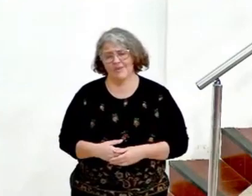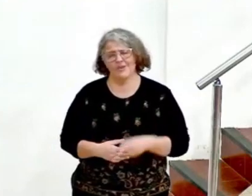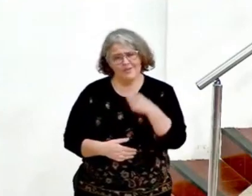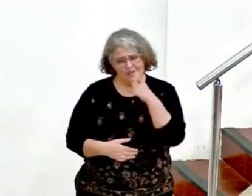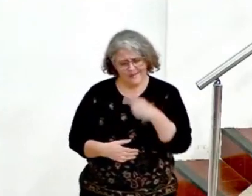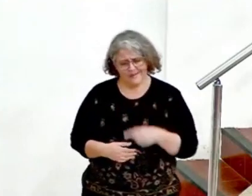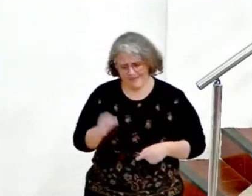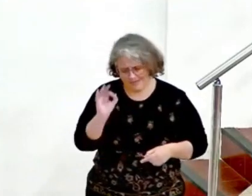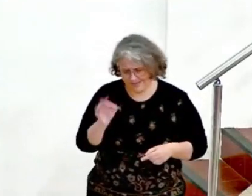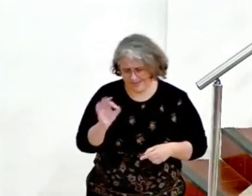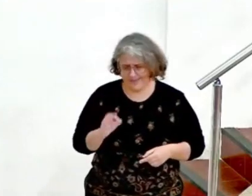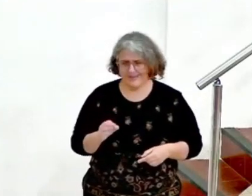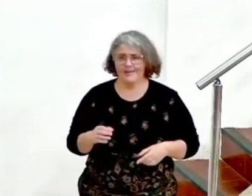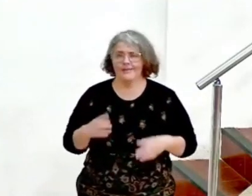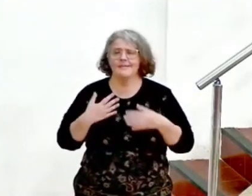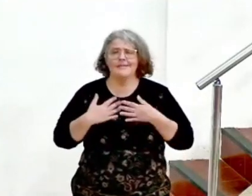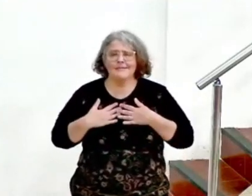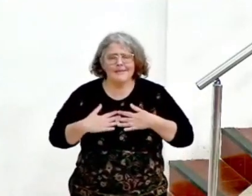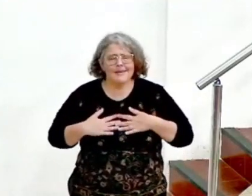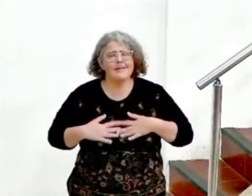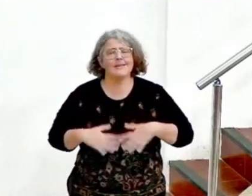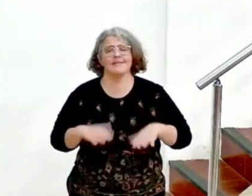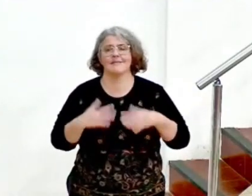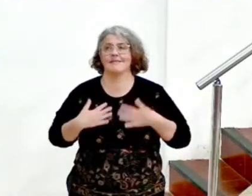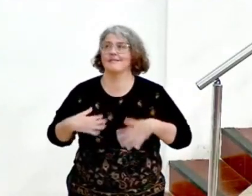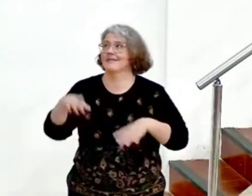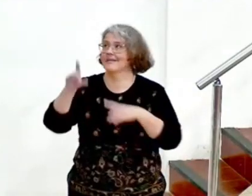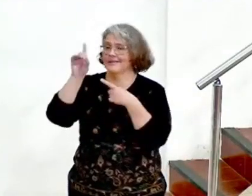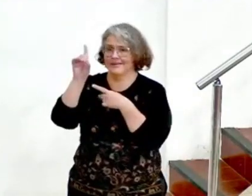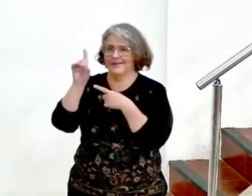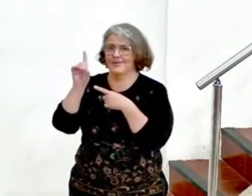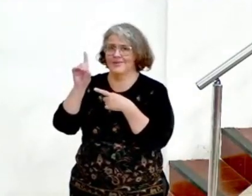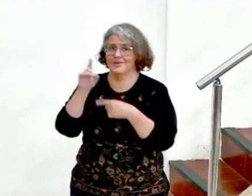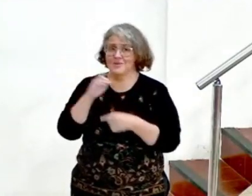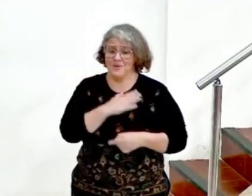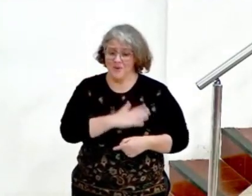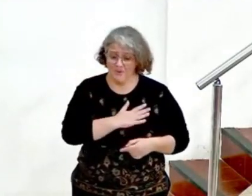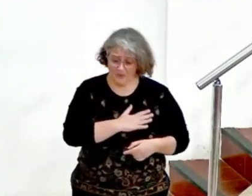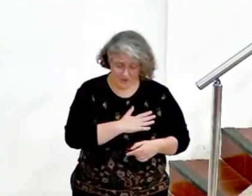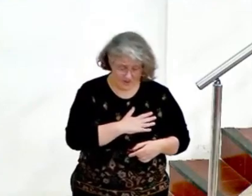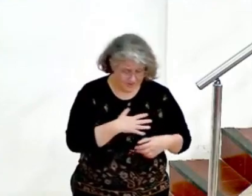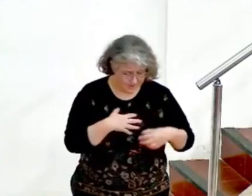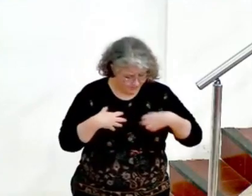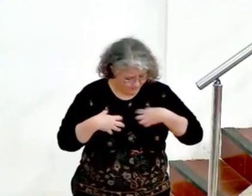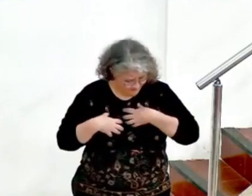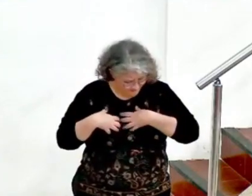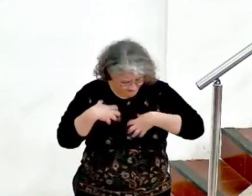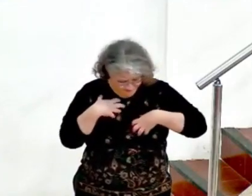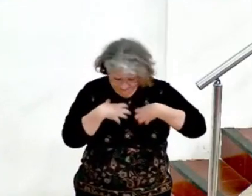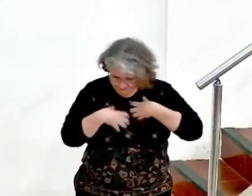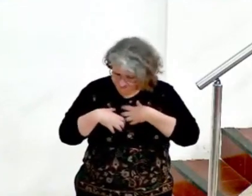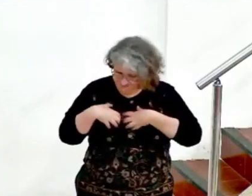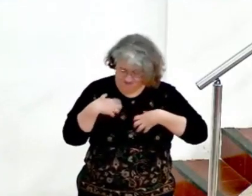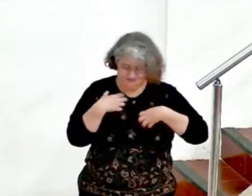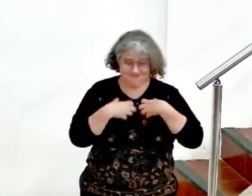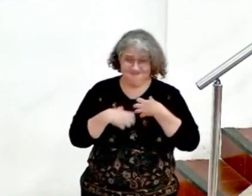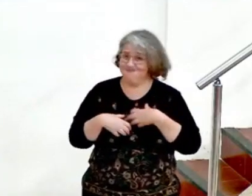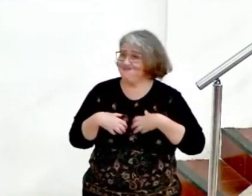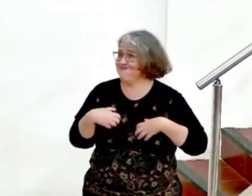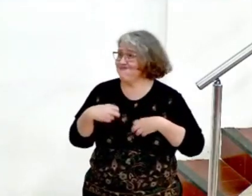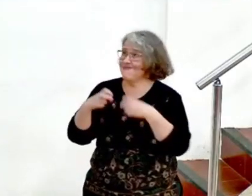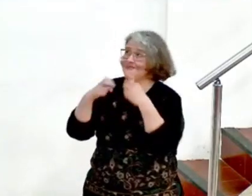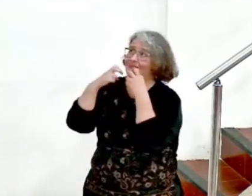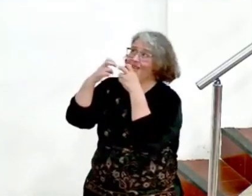conseguido descansar em Deus? Ou o teu coração está desesperadamente clamando para